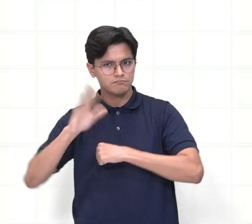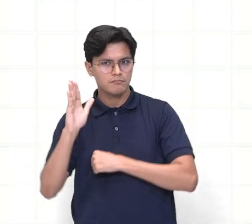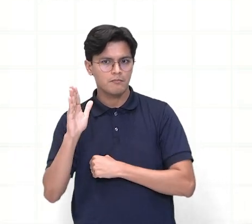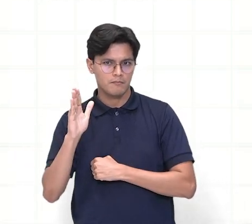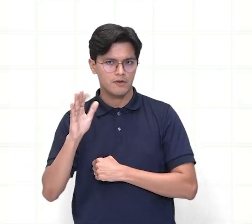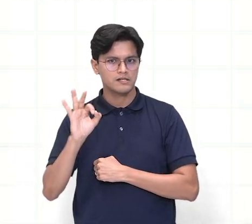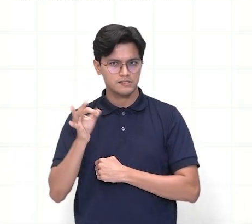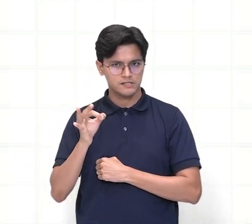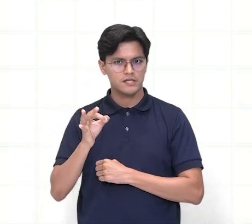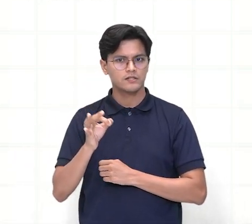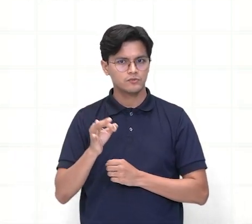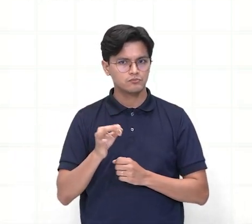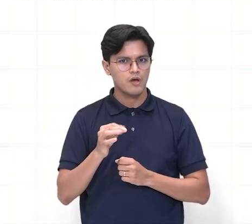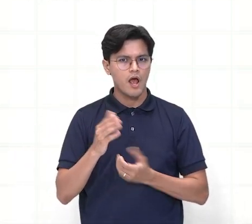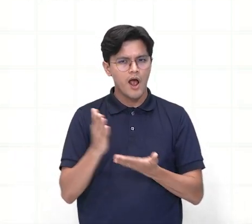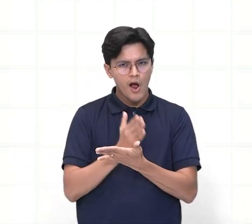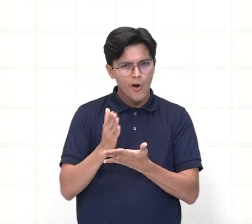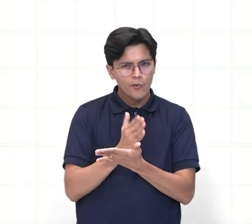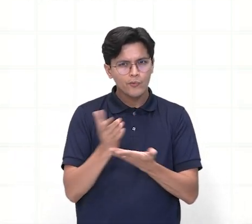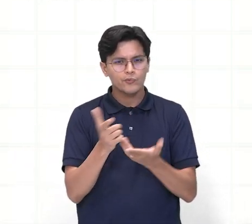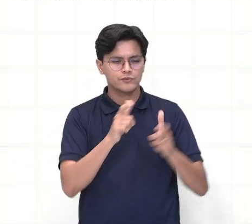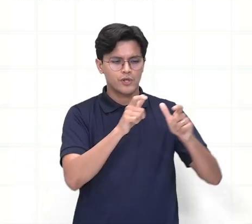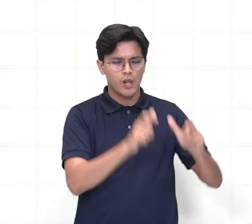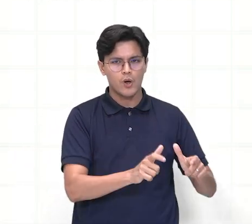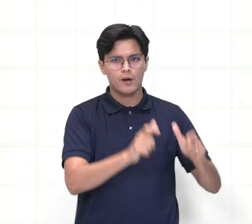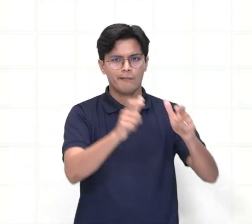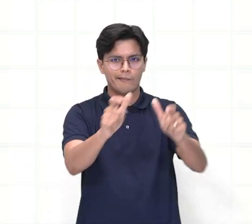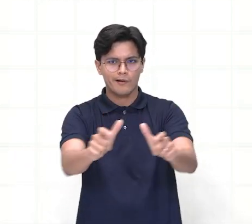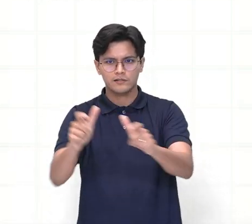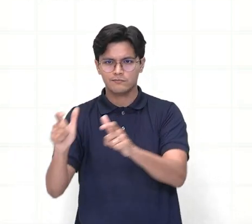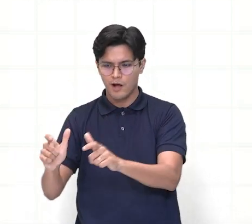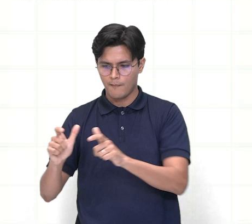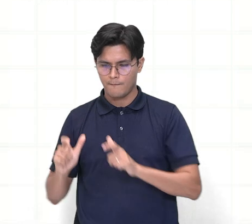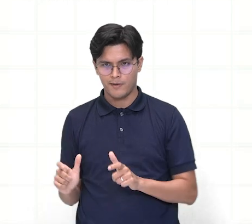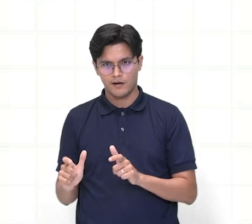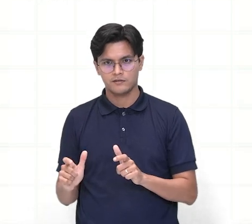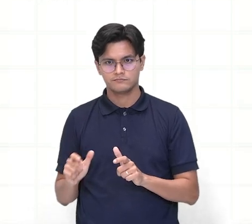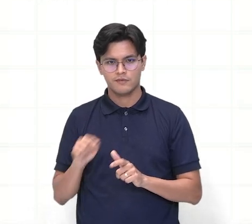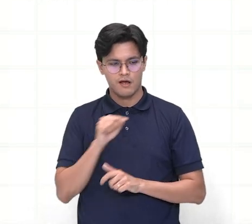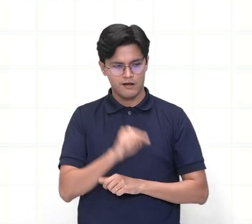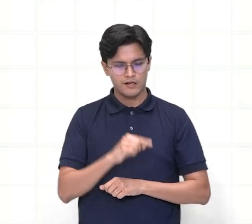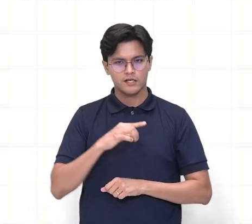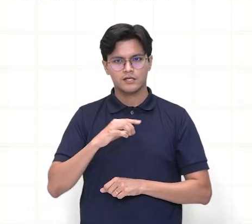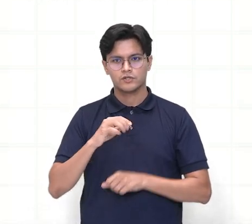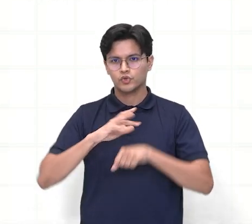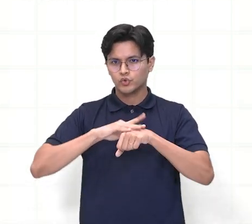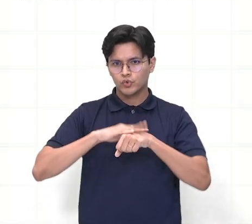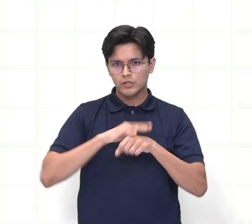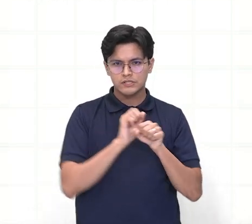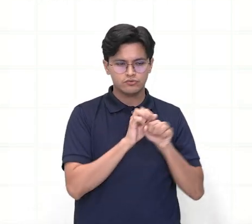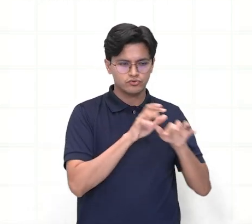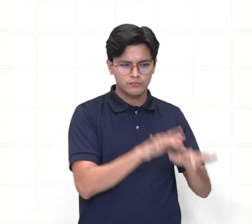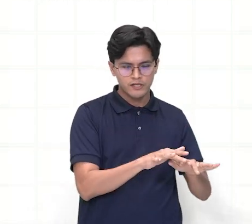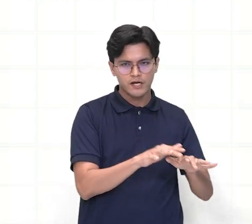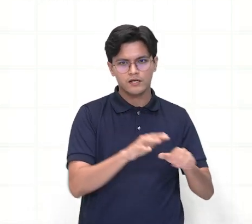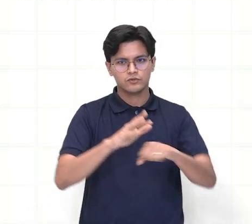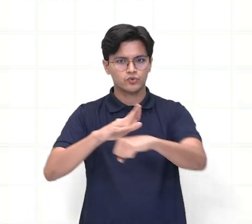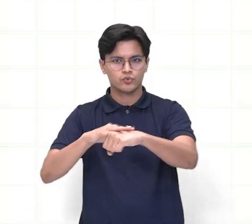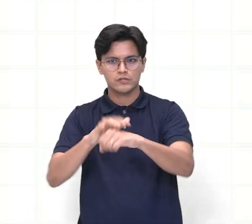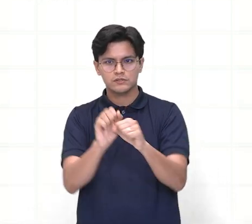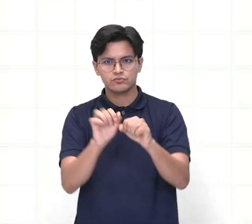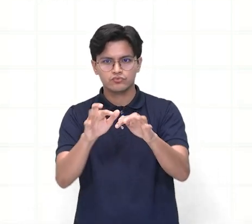em determinados locais. Porque nesses locais nós vamos ter o quê? Os